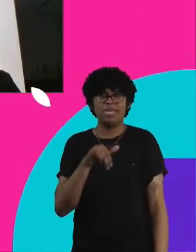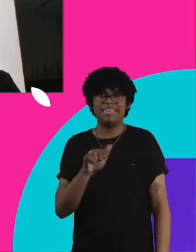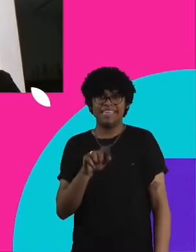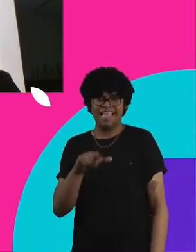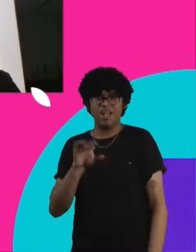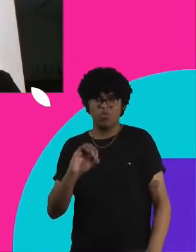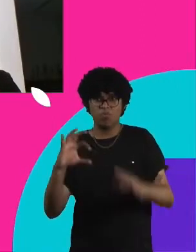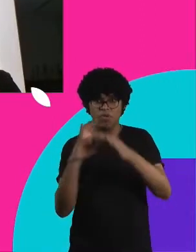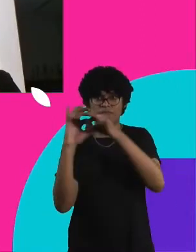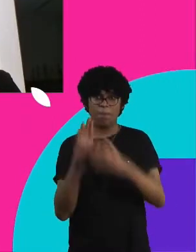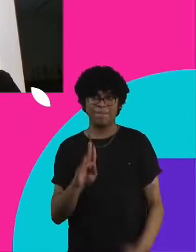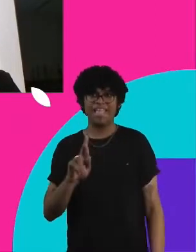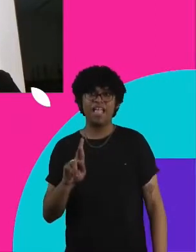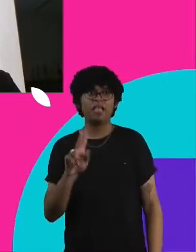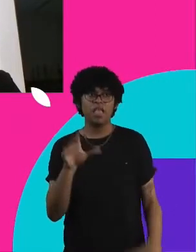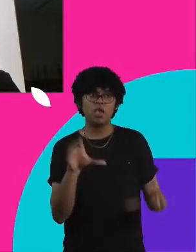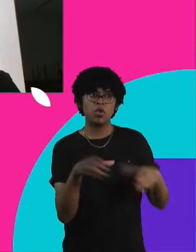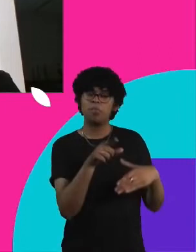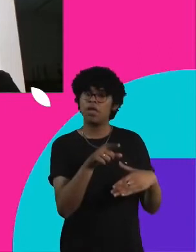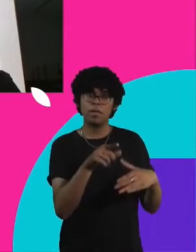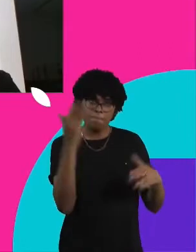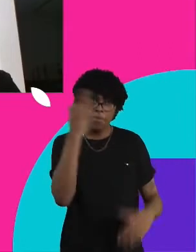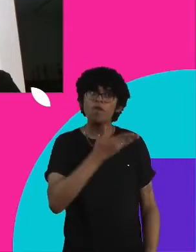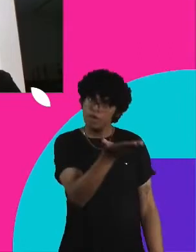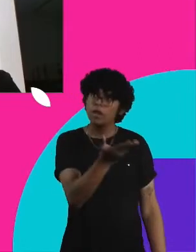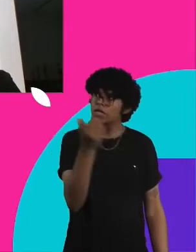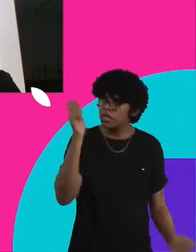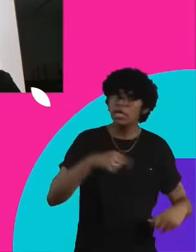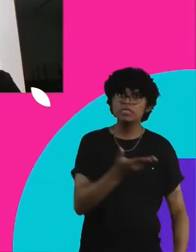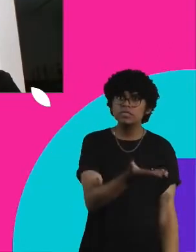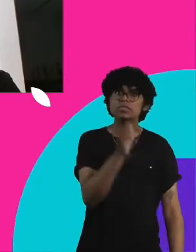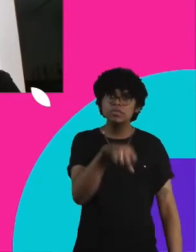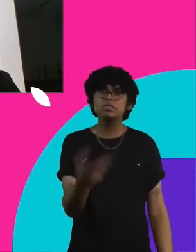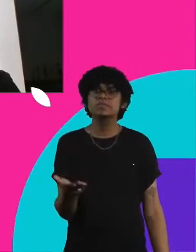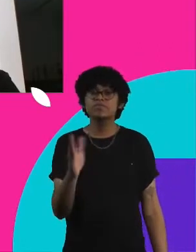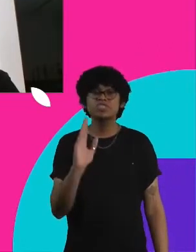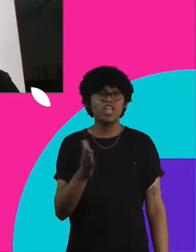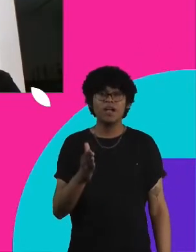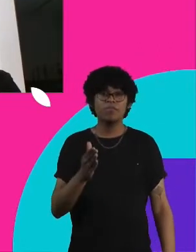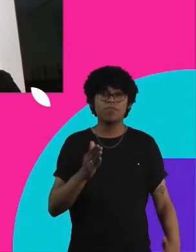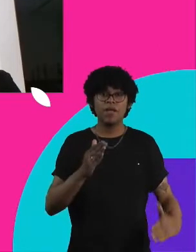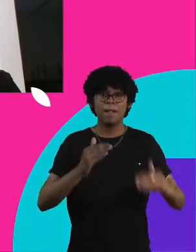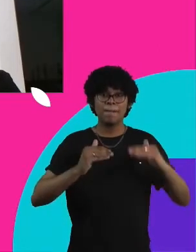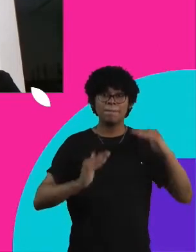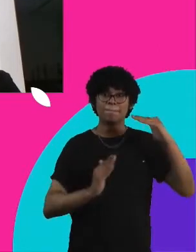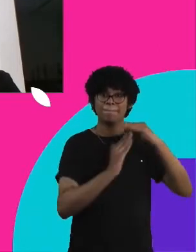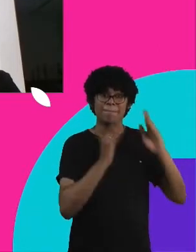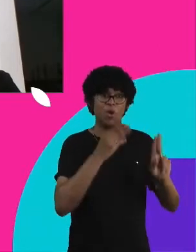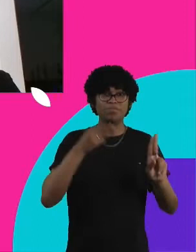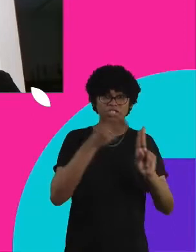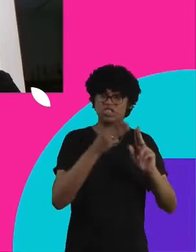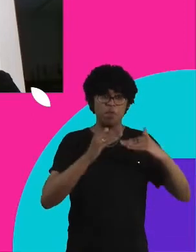Foi 100% voluntário, a gente já passou os 150 milhões arrecadados, mais de 10 milhões de pessoas